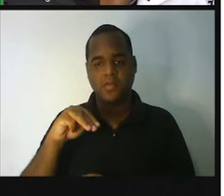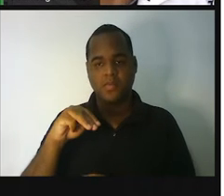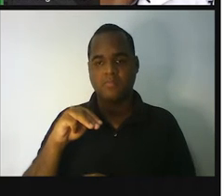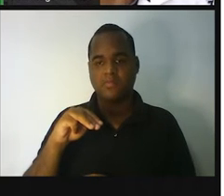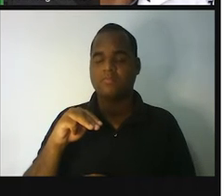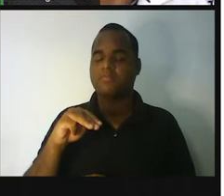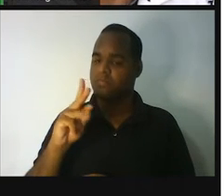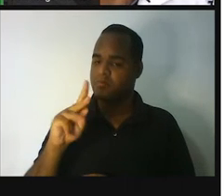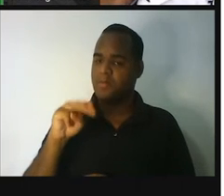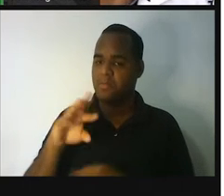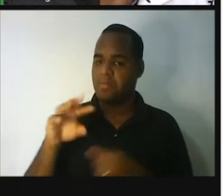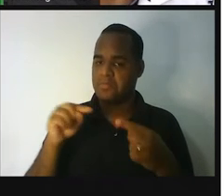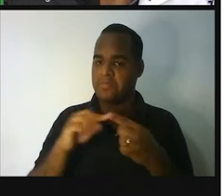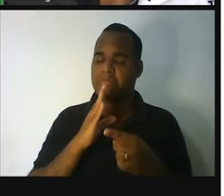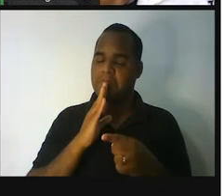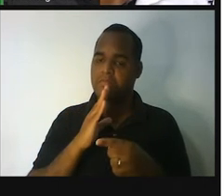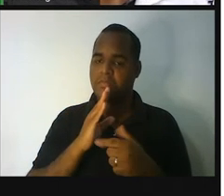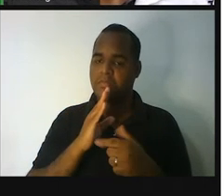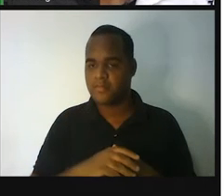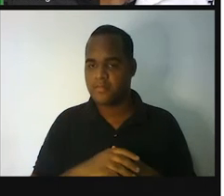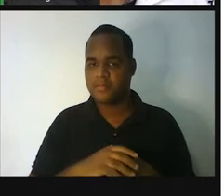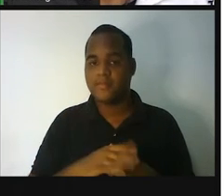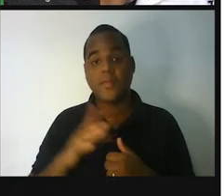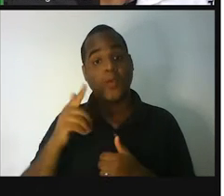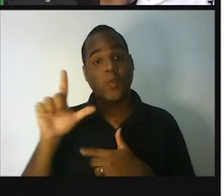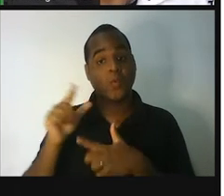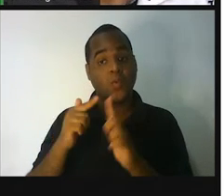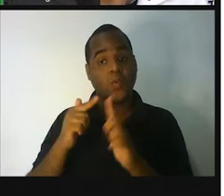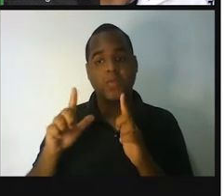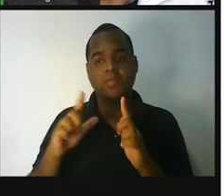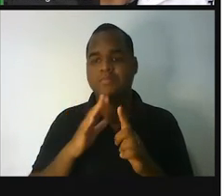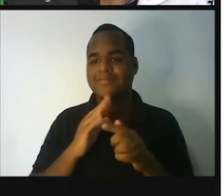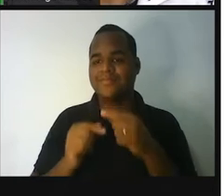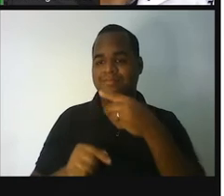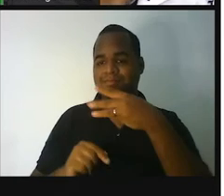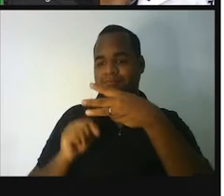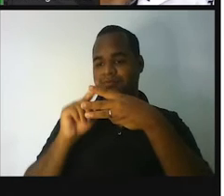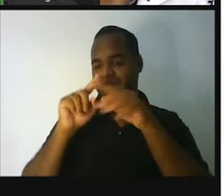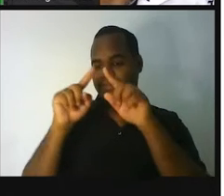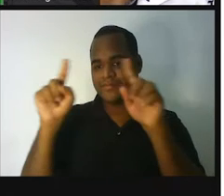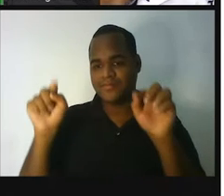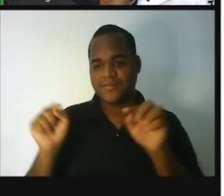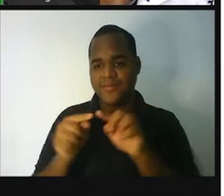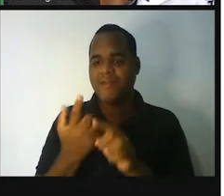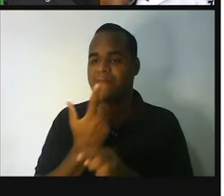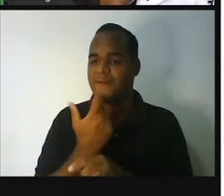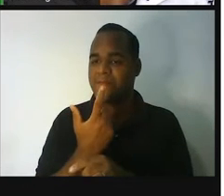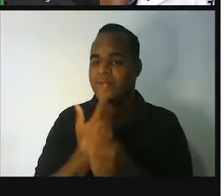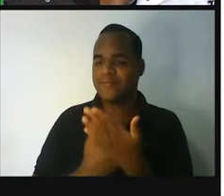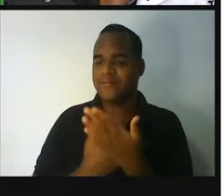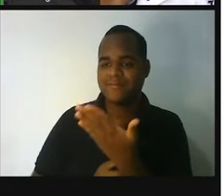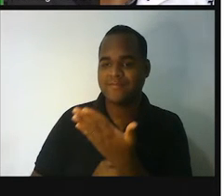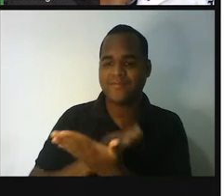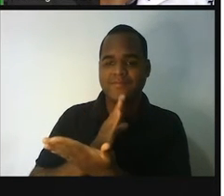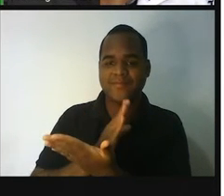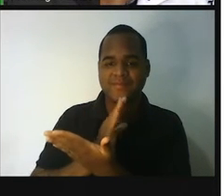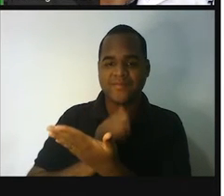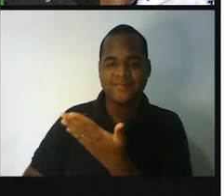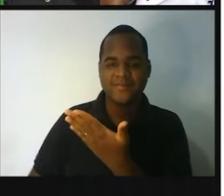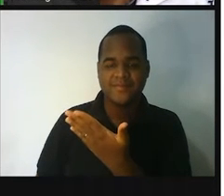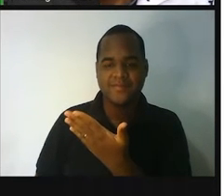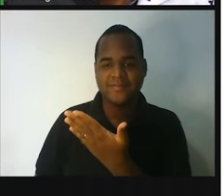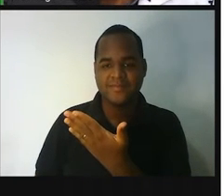também é uma unidade que você conhece mas que essas três que estão circulados aqui dentro melhor estão